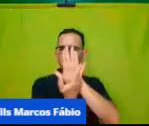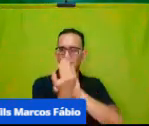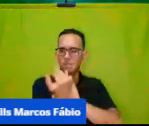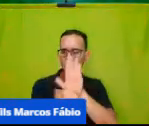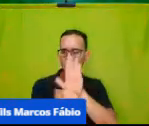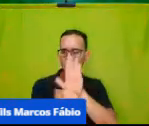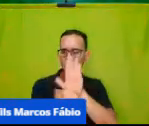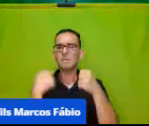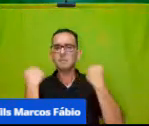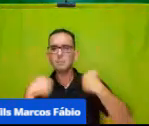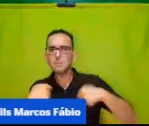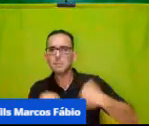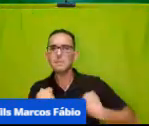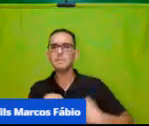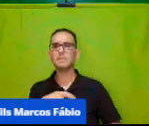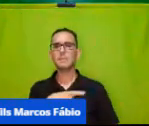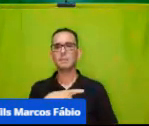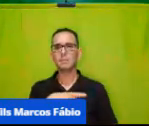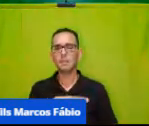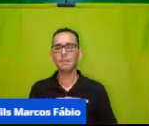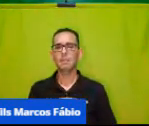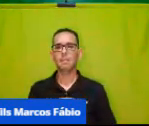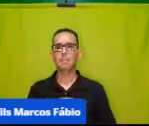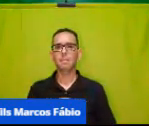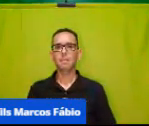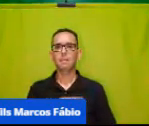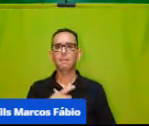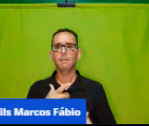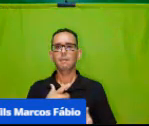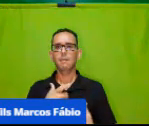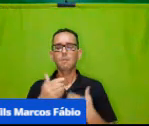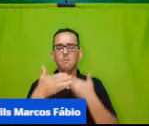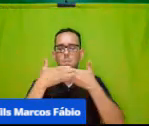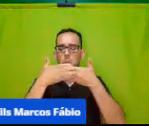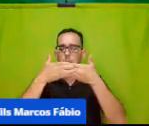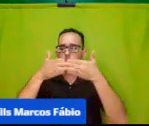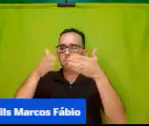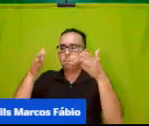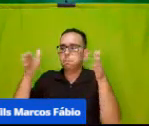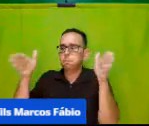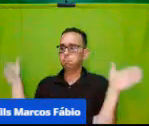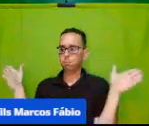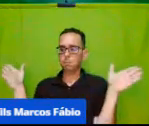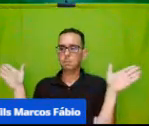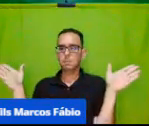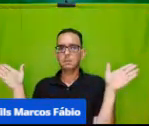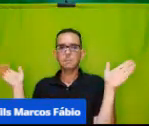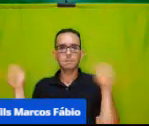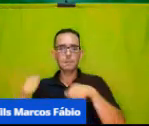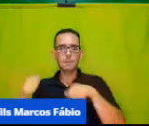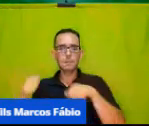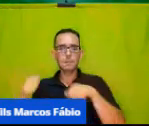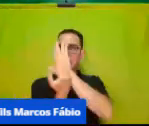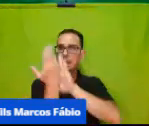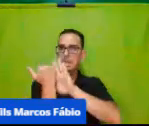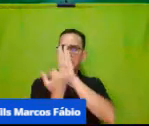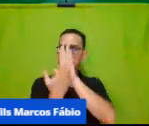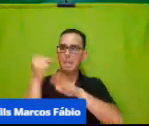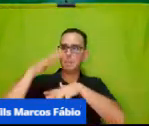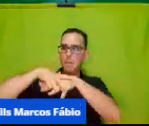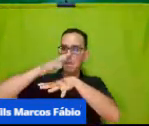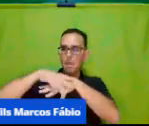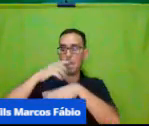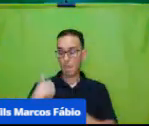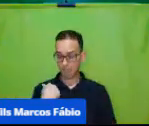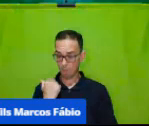temos que dar mais abrir o leque, né? A parte de desenho geométrico, às vezes eu consigo fazer de um